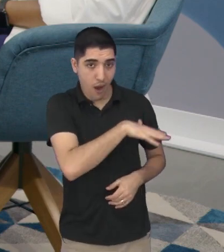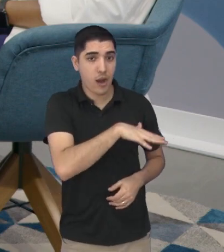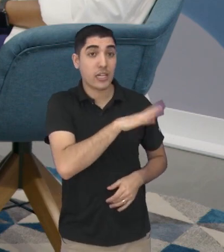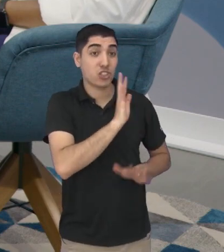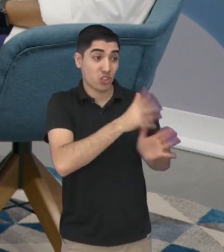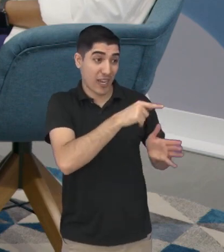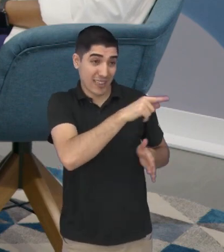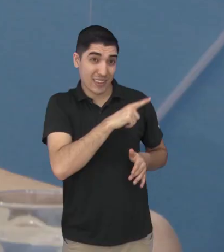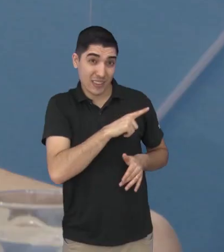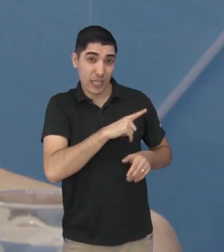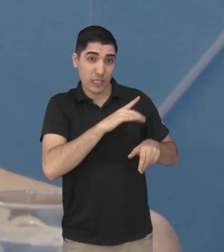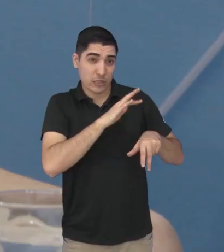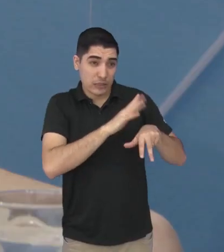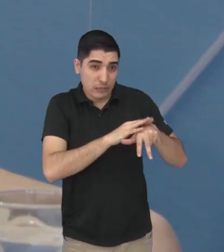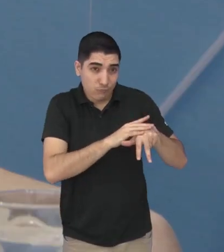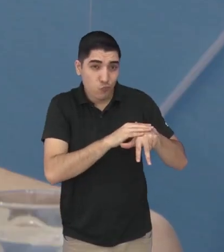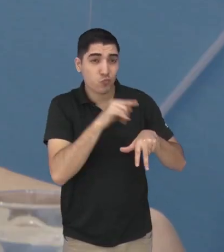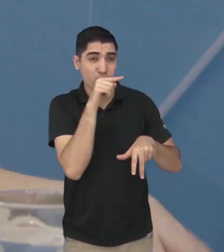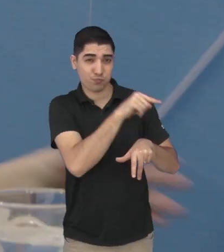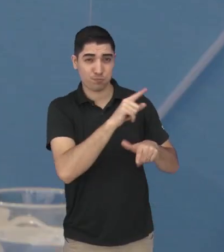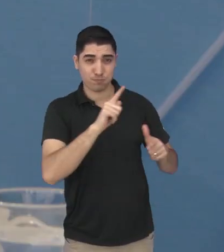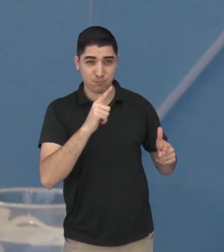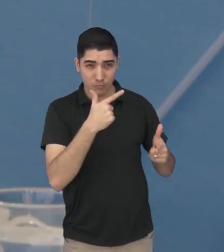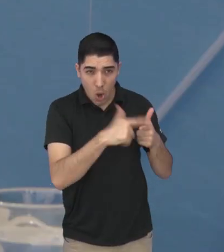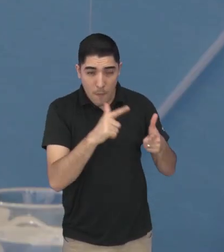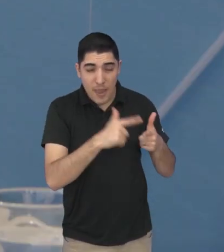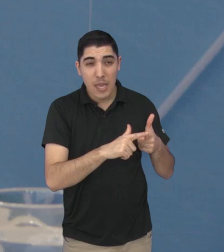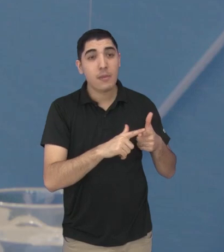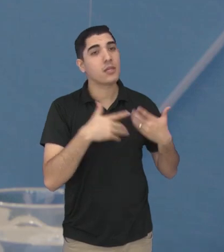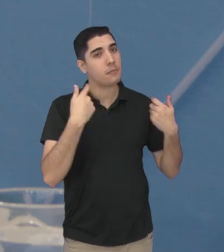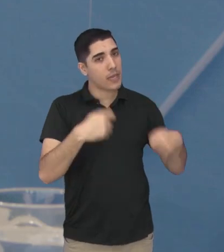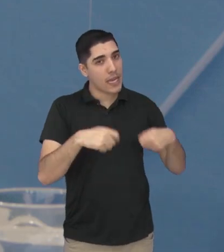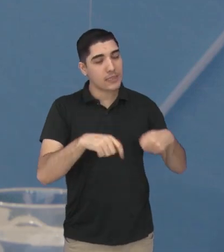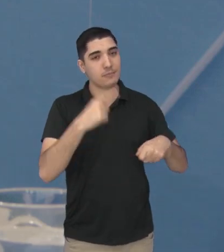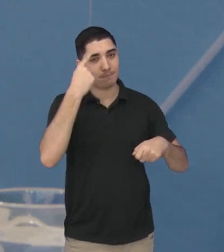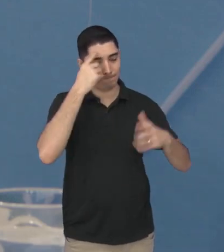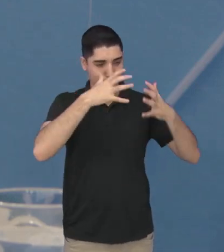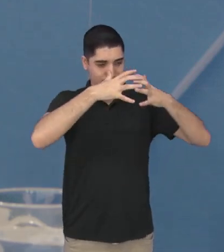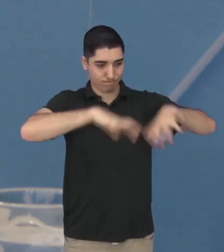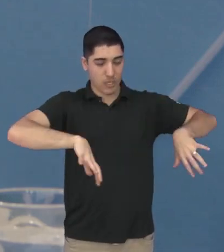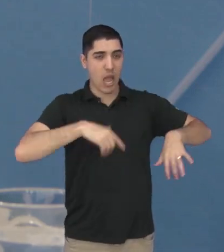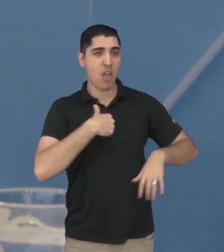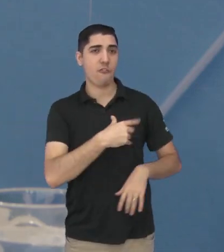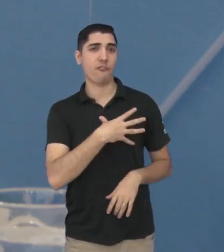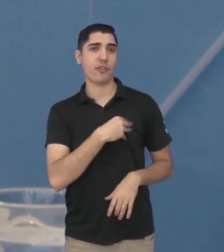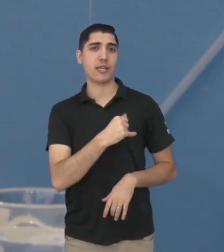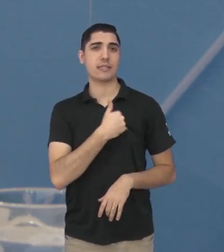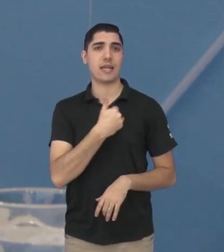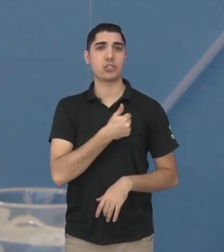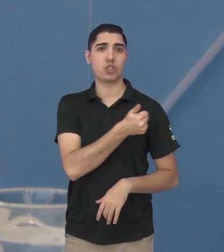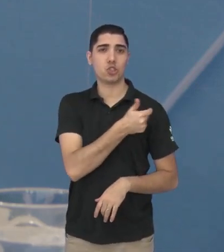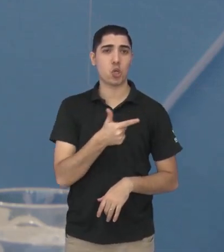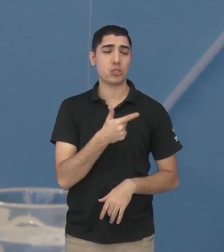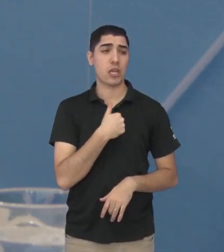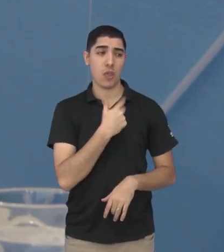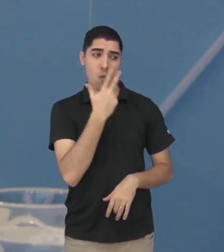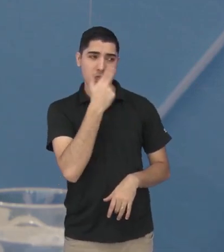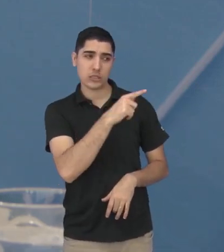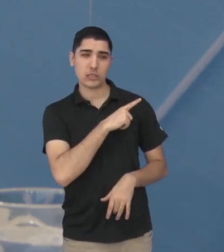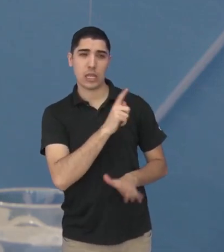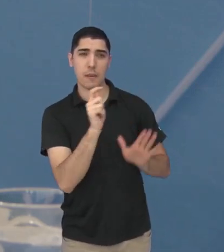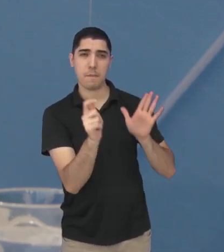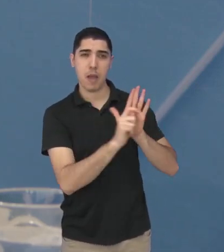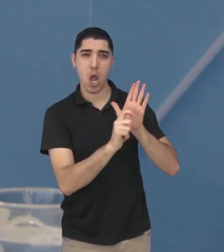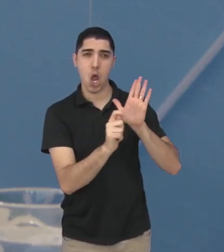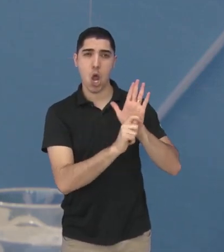já se tem um problema instalado, que eu acho que é muito importante a gente fazer essa divisão. Eu tenho um filho de 12 anos, eu acho que ele está